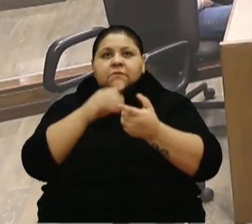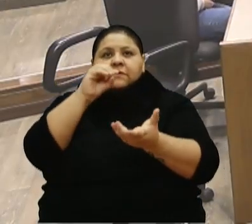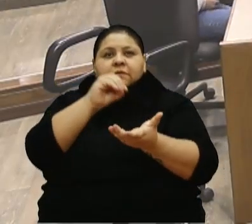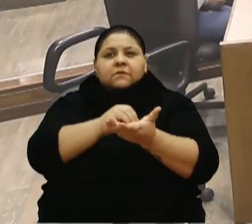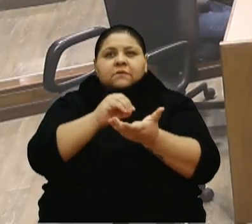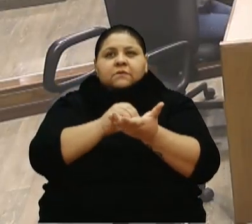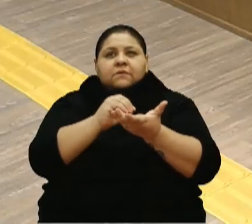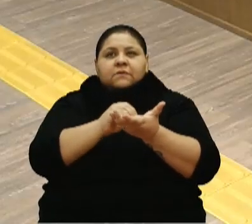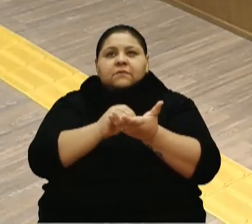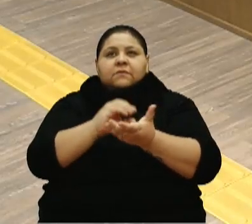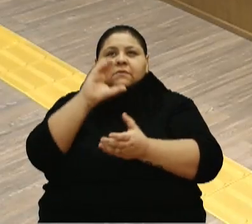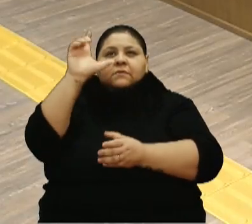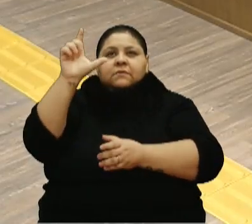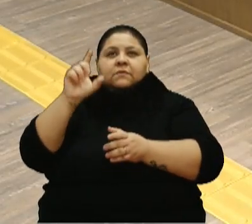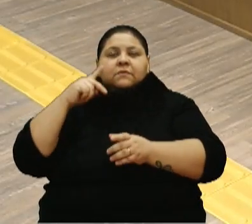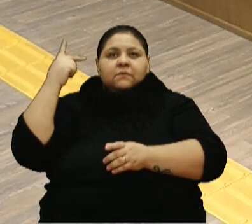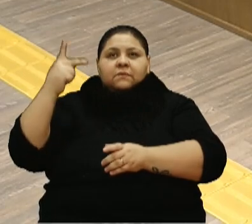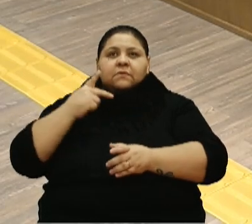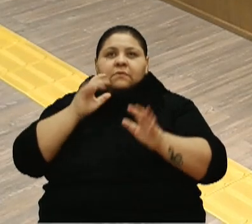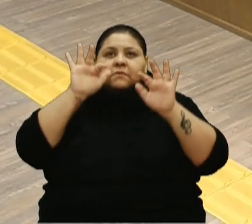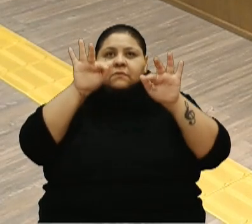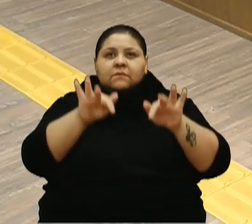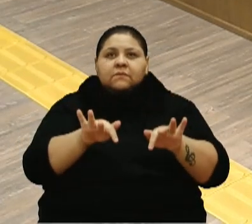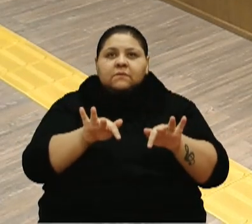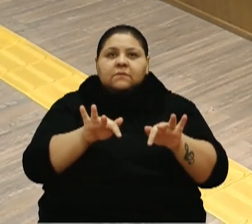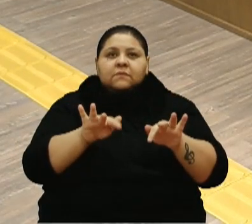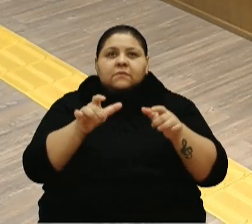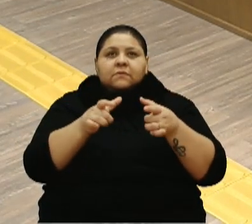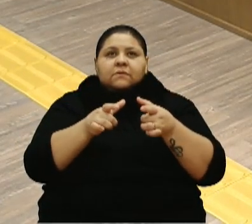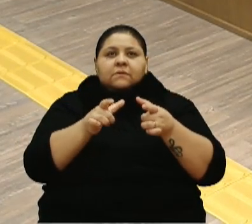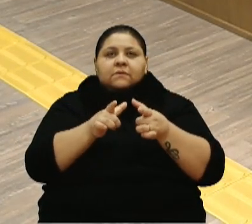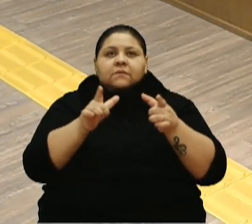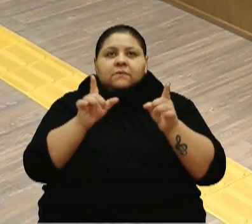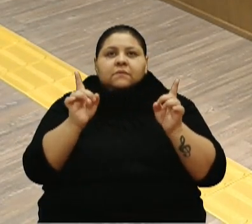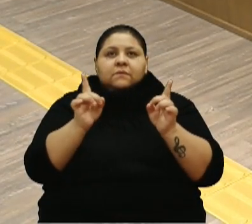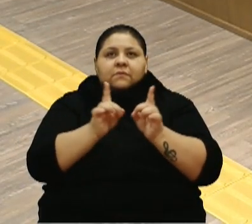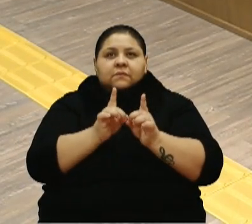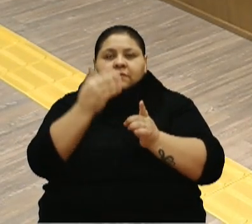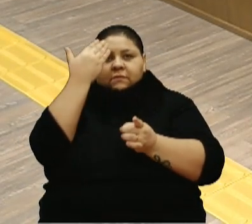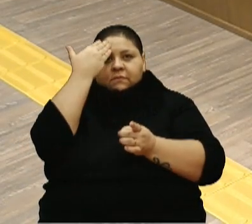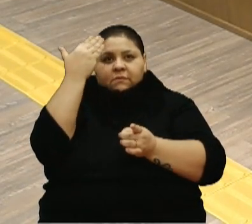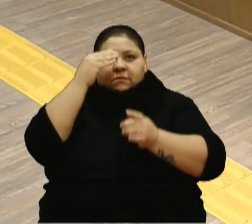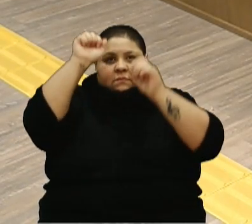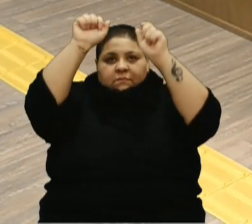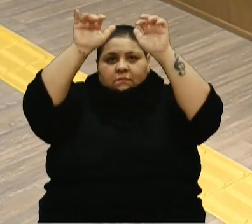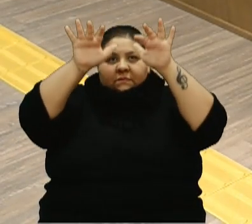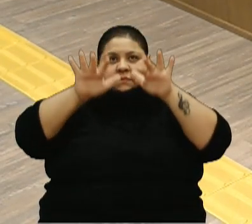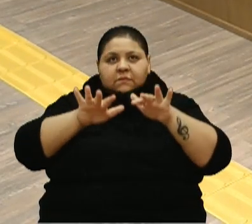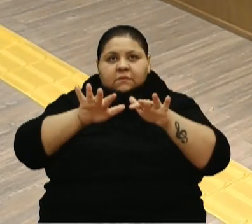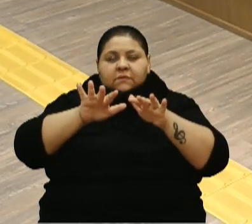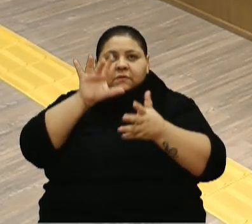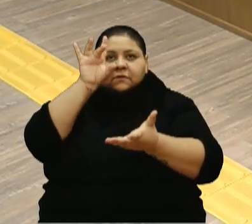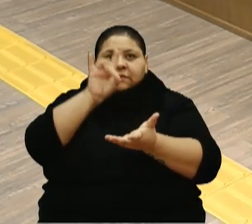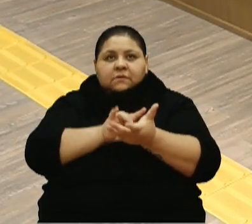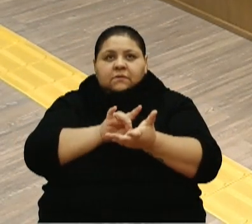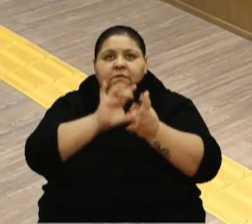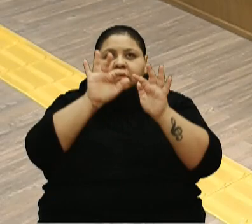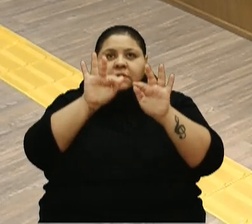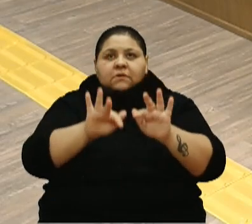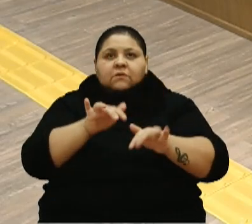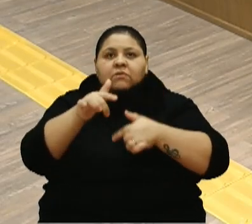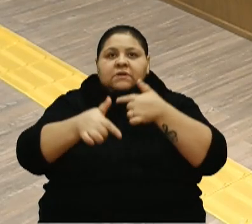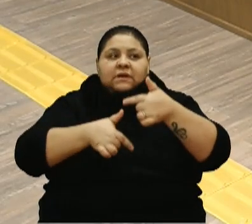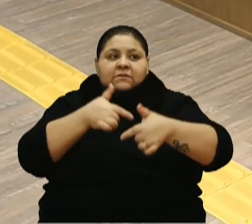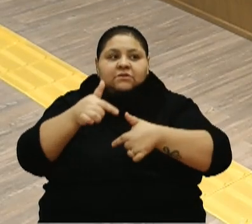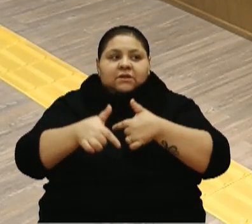quórum, encerramos o espaço do pequeno expediente, agradecendo a proteção de Deus, declaro encerrados os